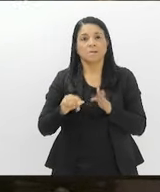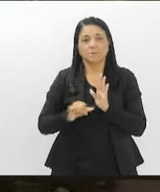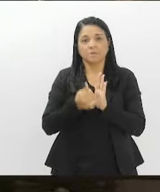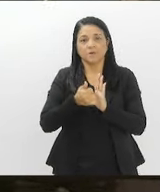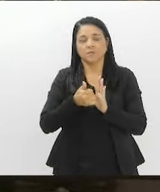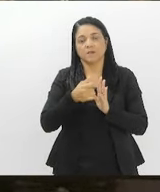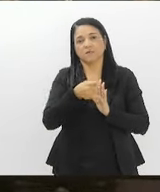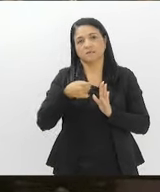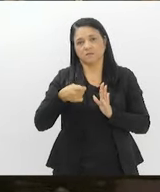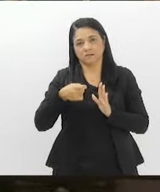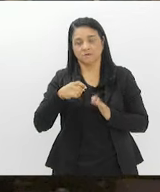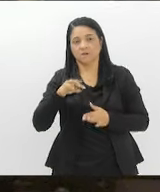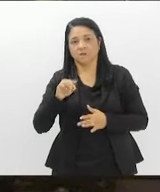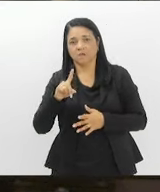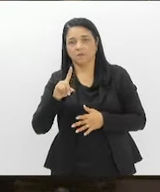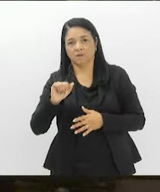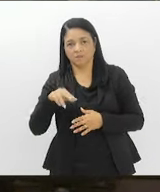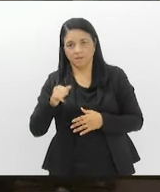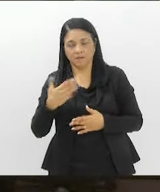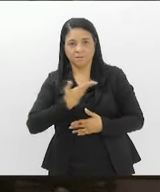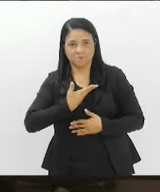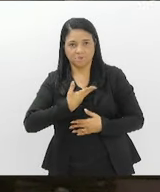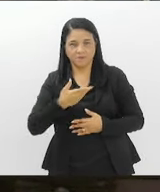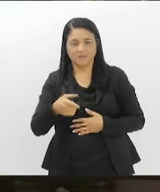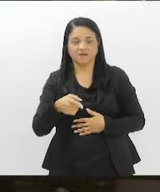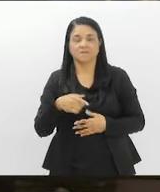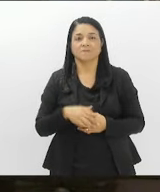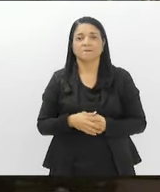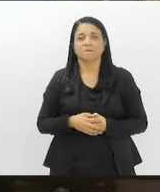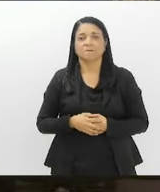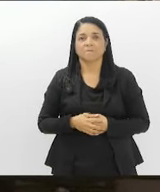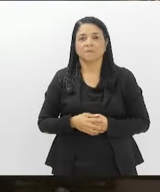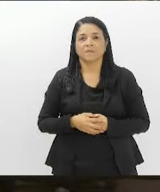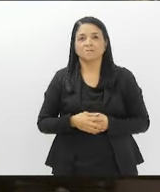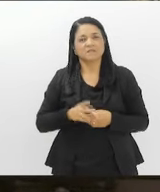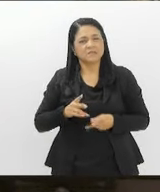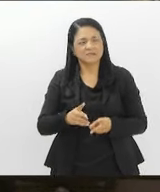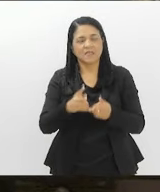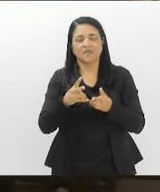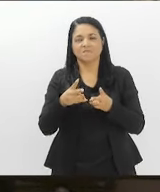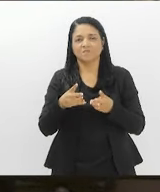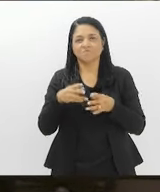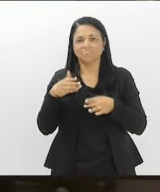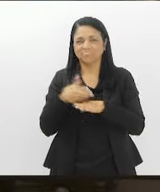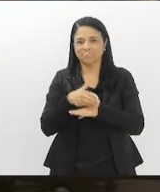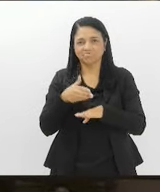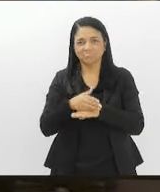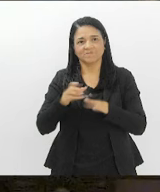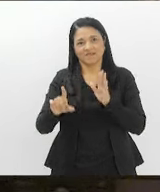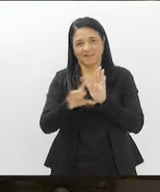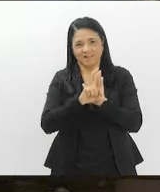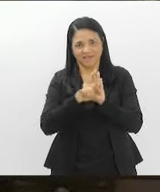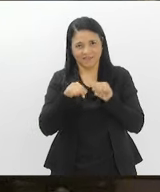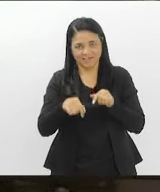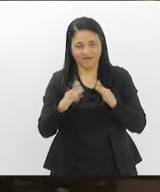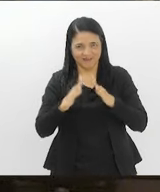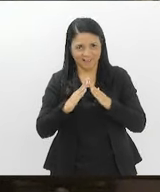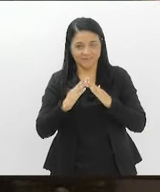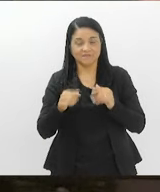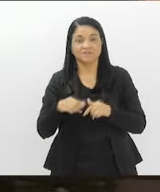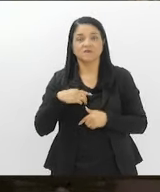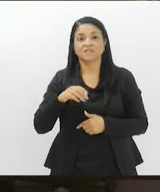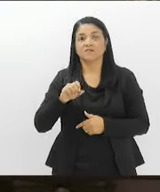do Estado, nossa companheira aqui, querida amiga, sempre abrilhantando essa Casa de Leis, Fernando César